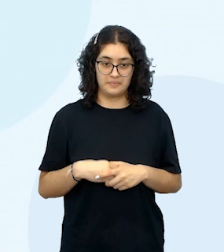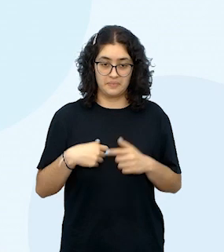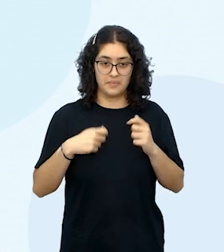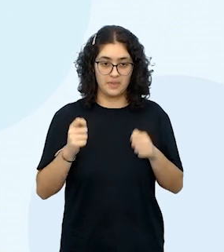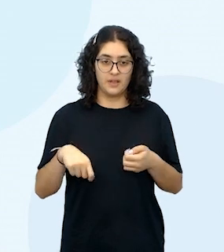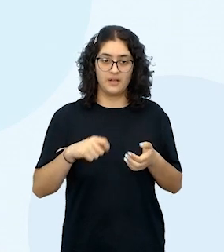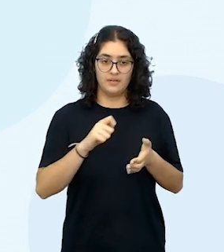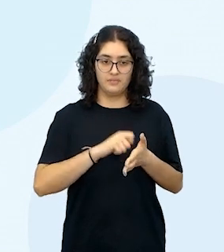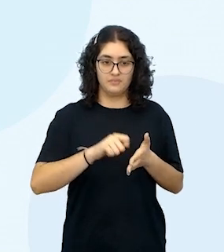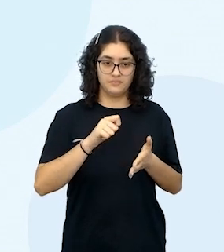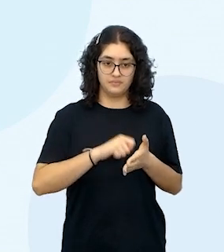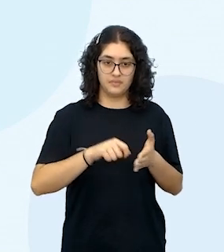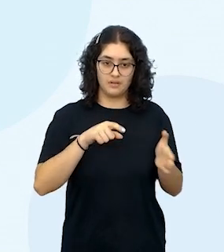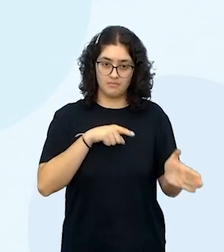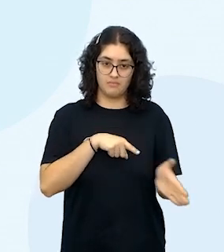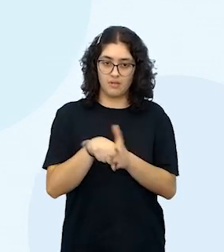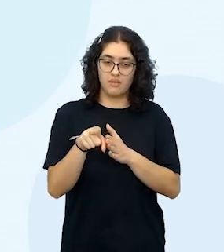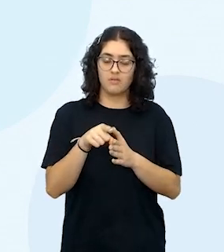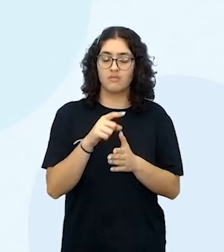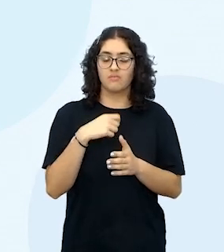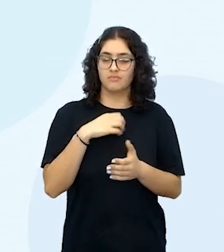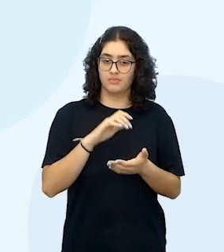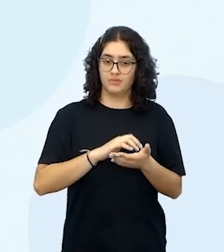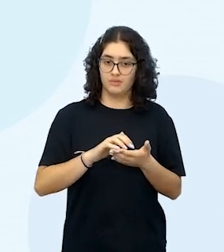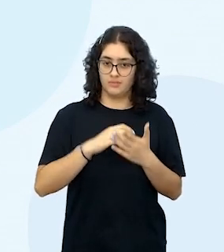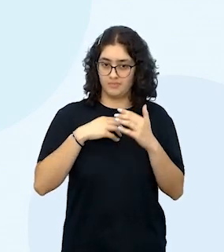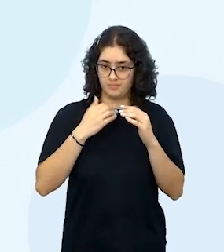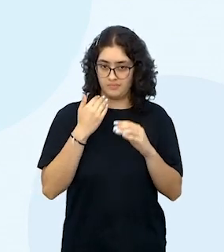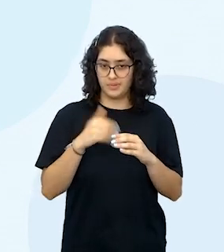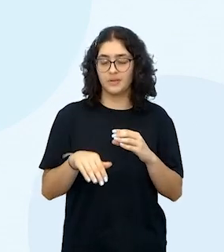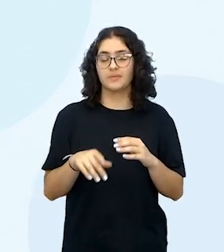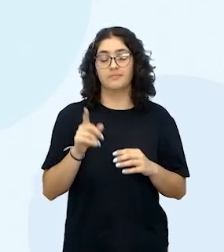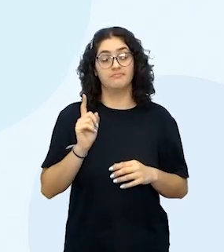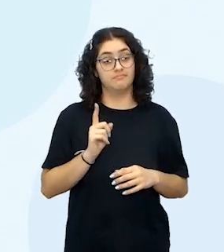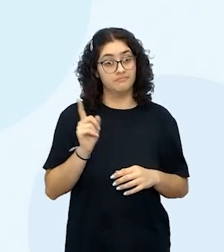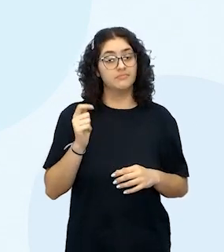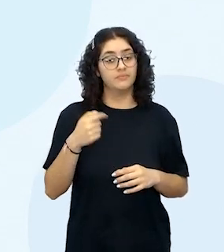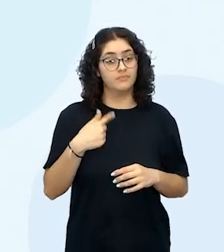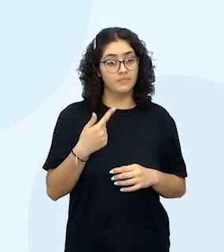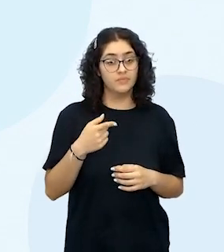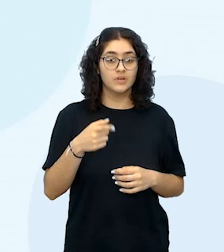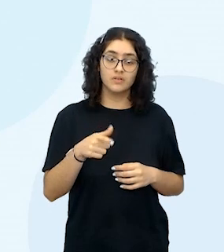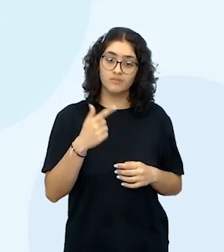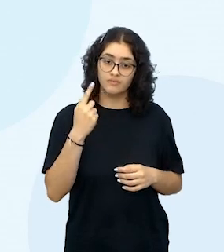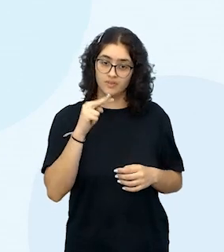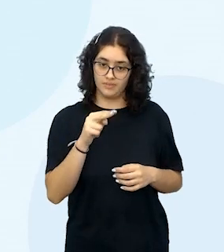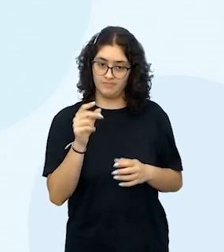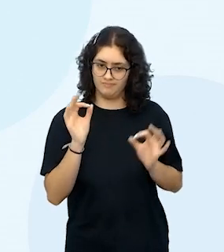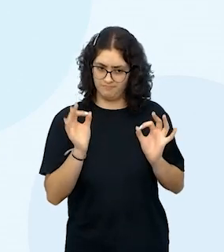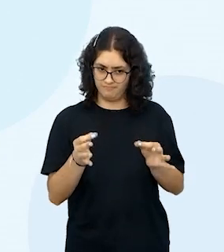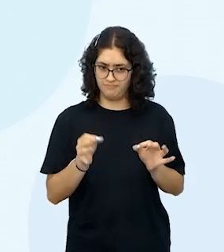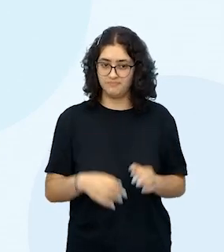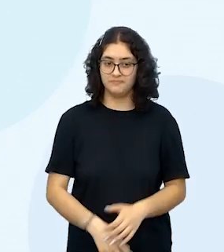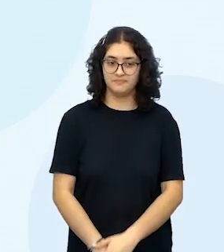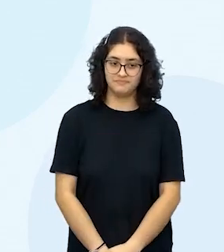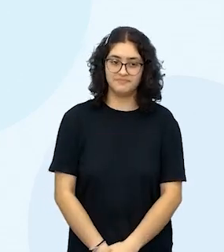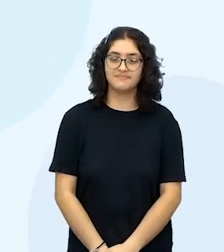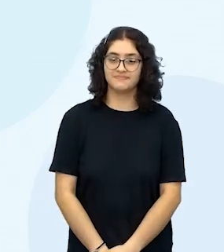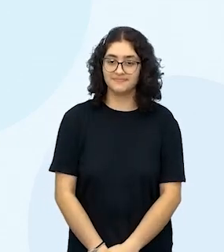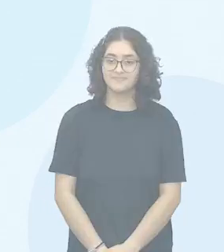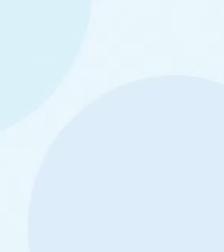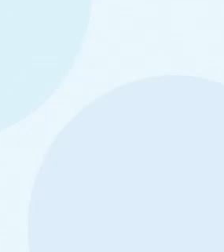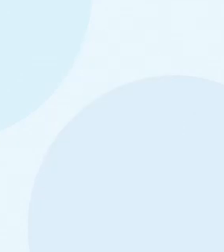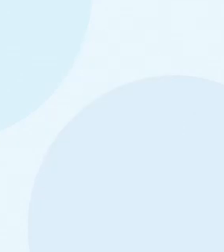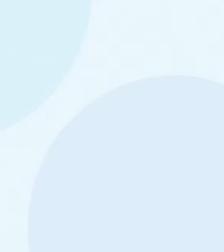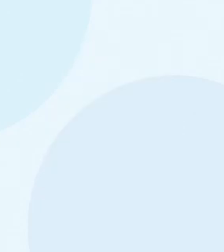no chat a pergunta, vou escrever aqui eu mesma, e aí vocês seguem aí, por aí, tá bom? Legal, tá ótimo. Vamos continuando,